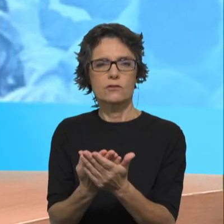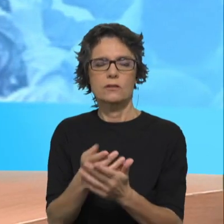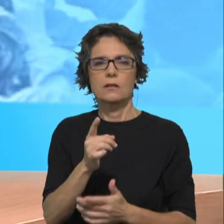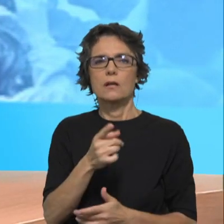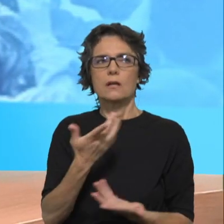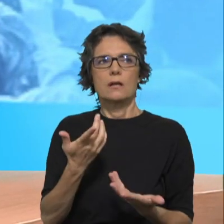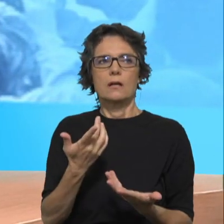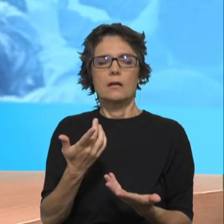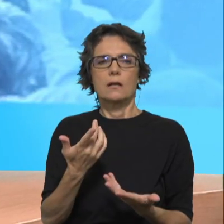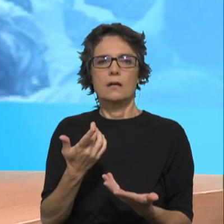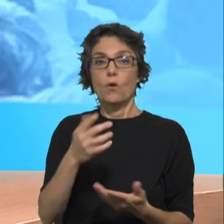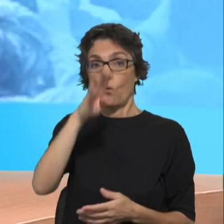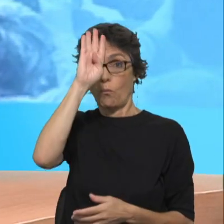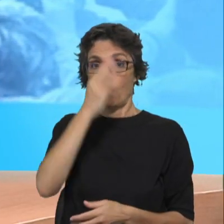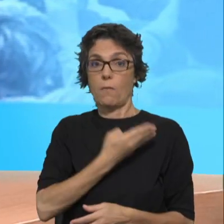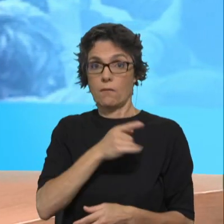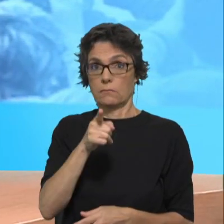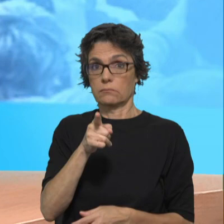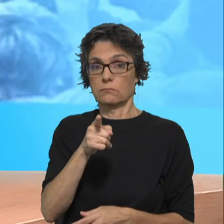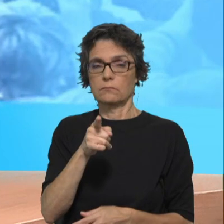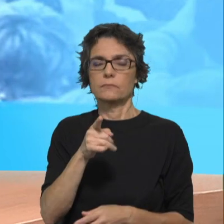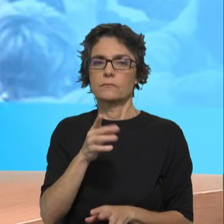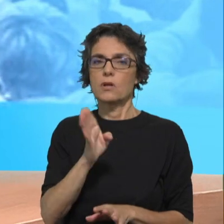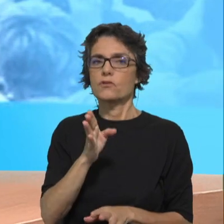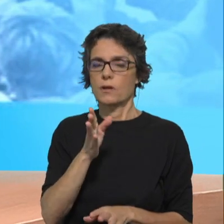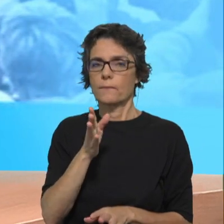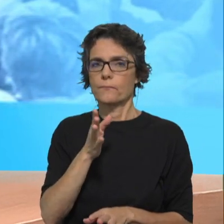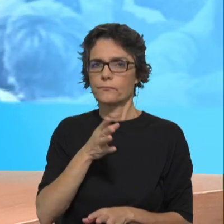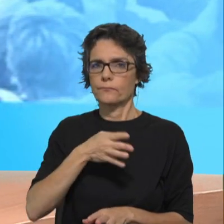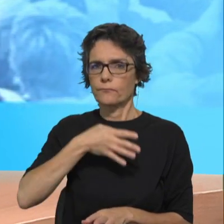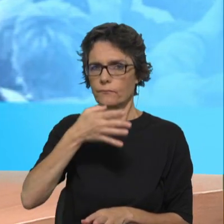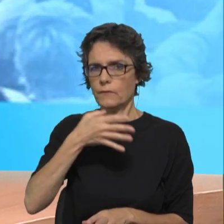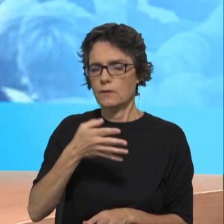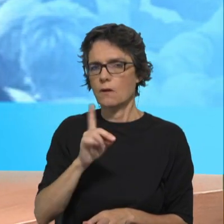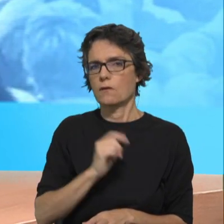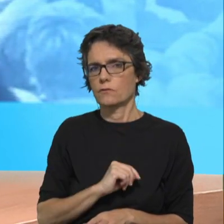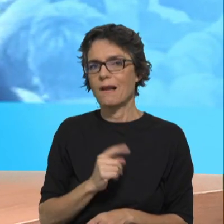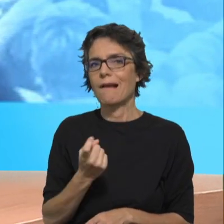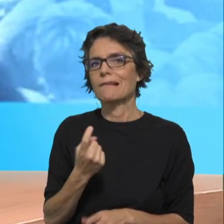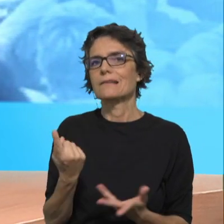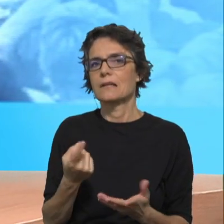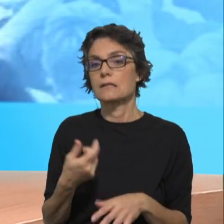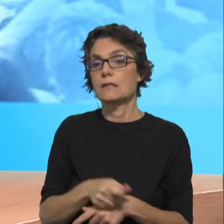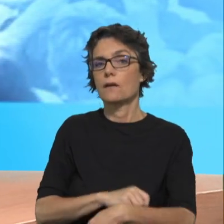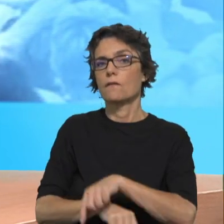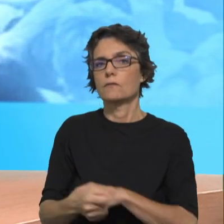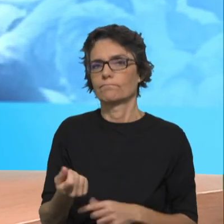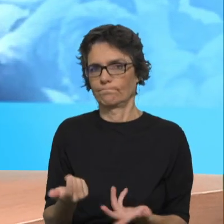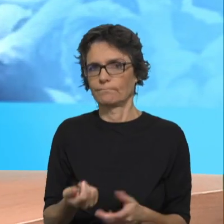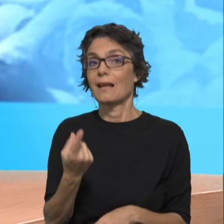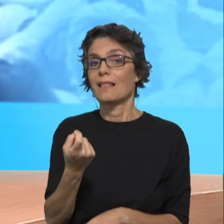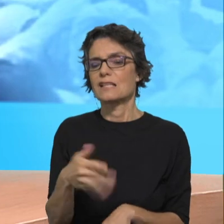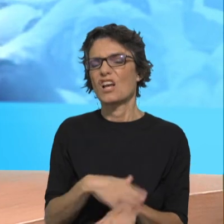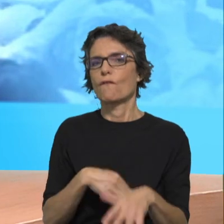aqui. O Papa Francisco percebe que é preciso as ações, e ele vai propondo, é preciso